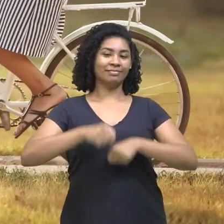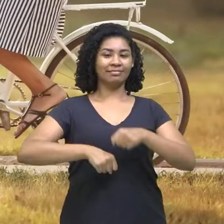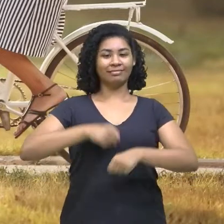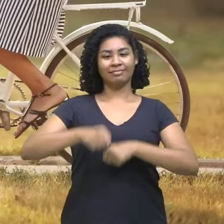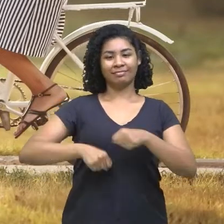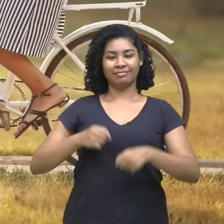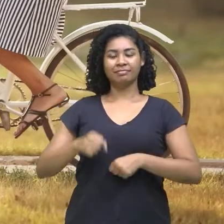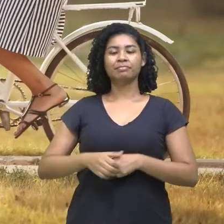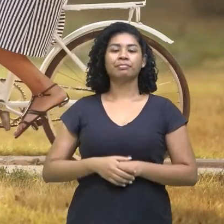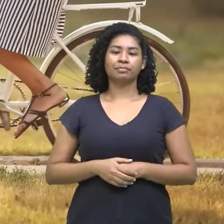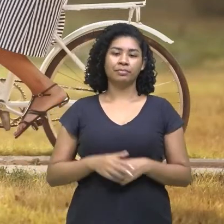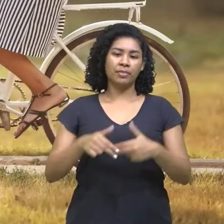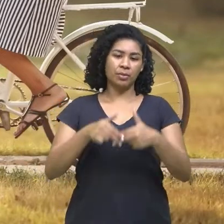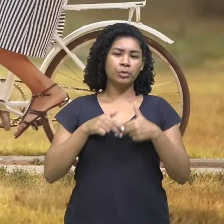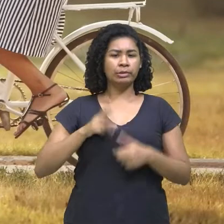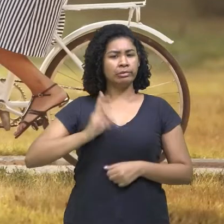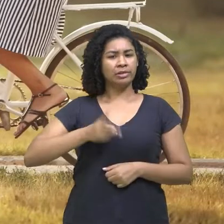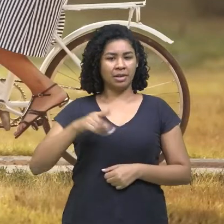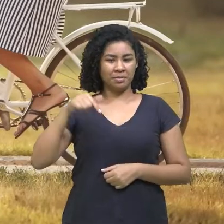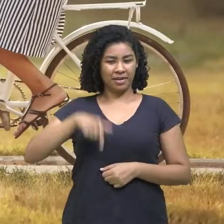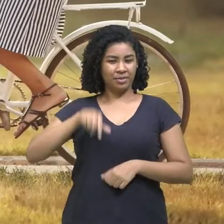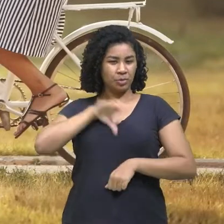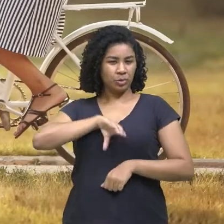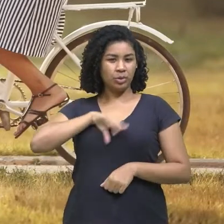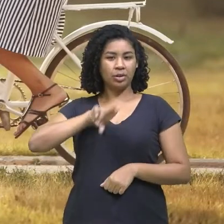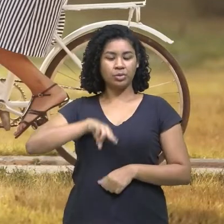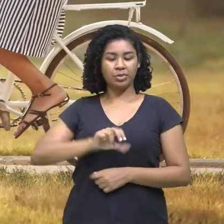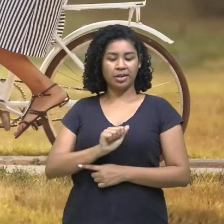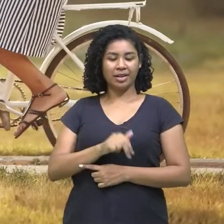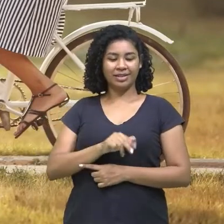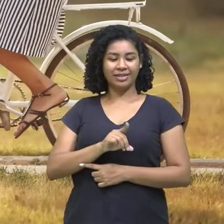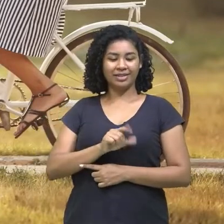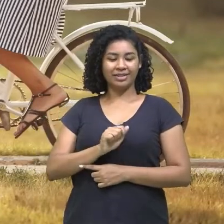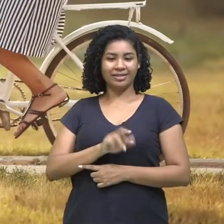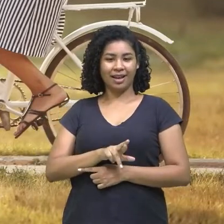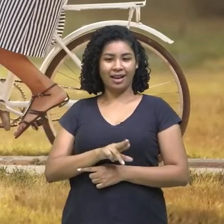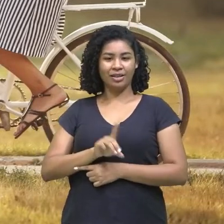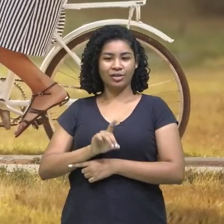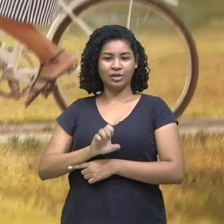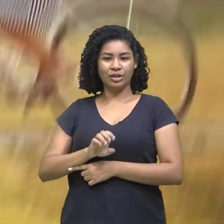E a gente fala muito em andar, né? Andar de bicicleta, ride a bike.